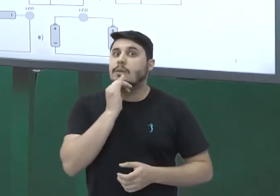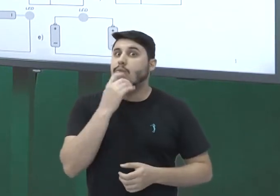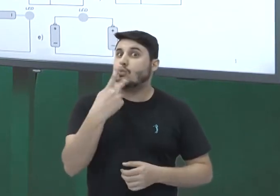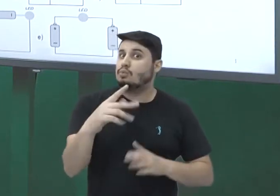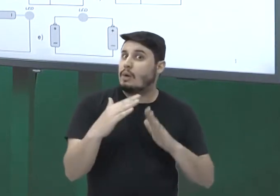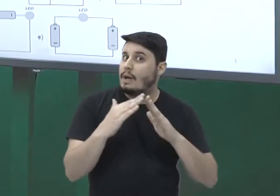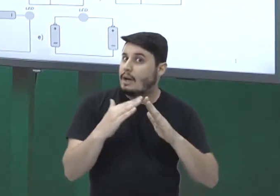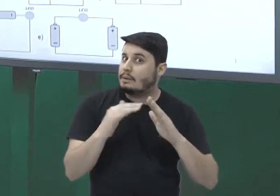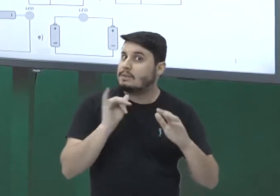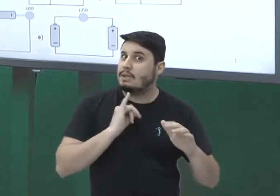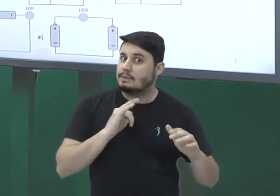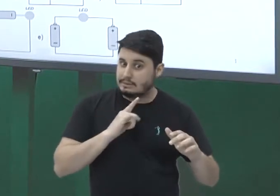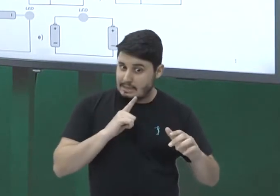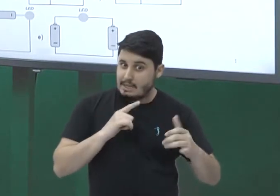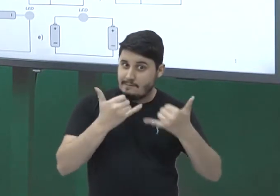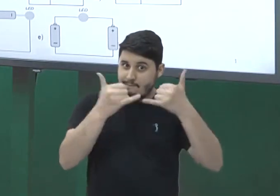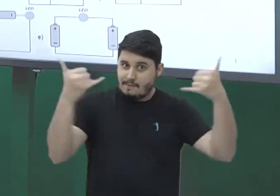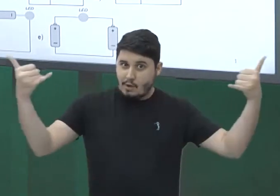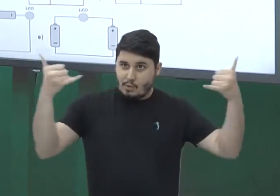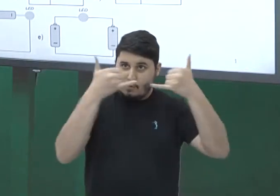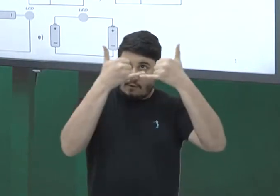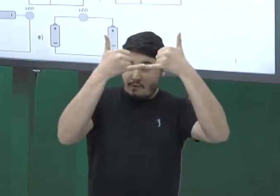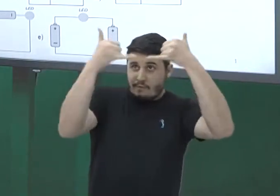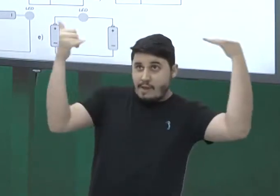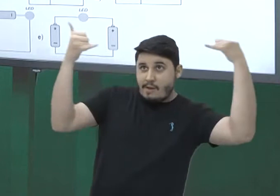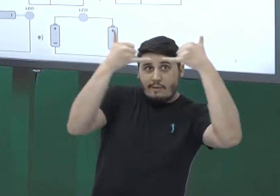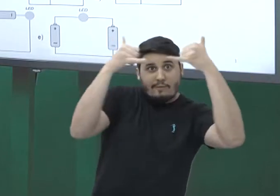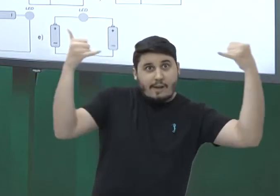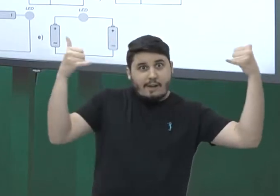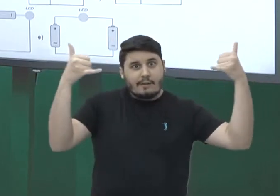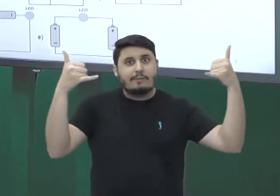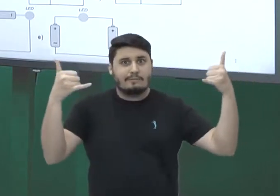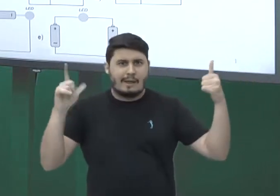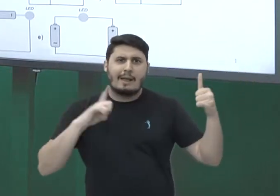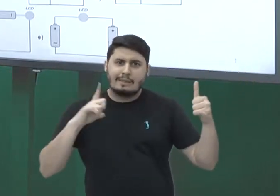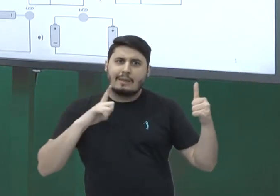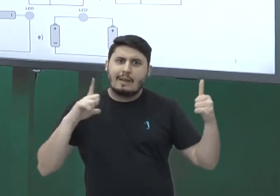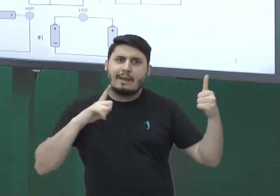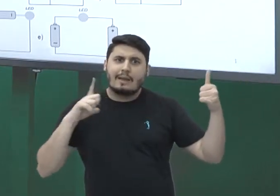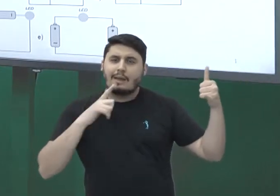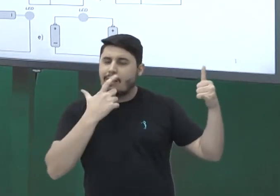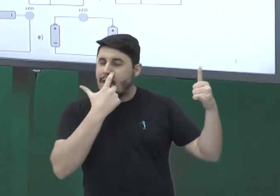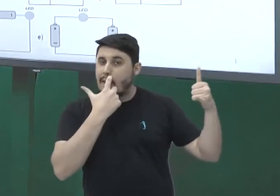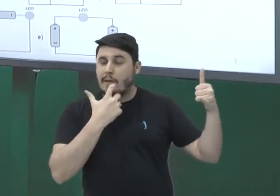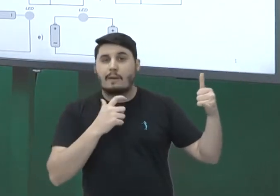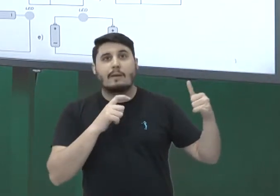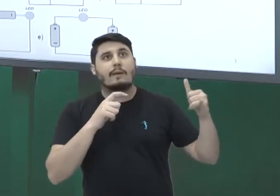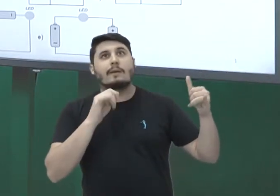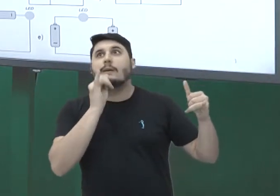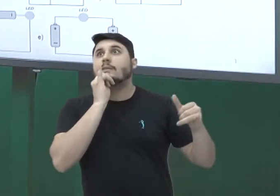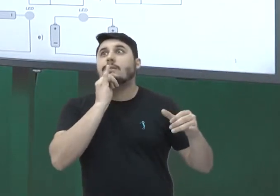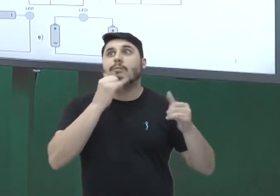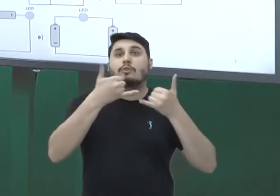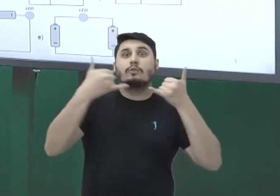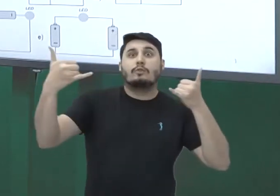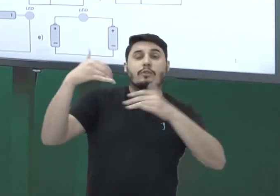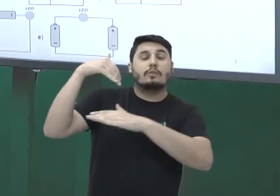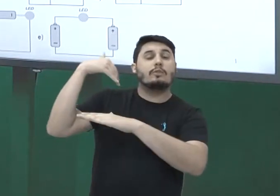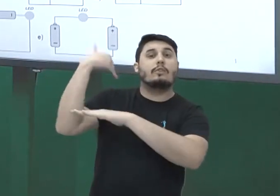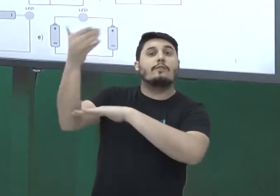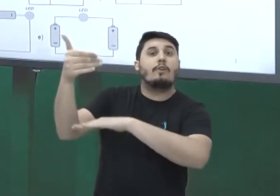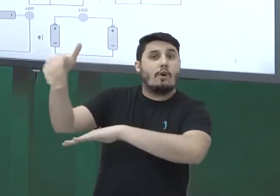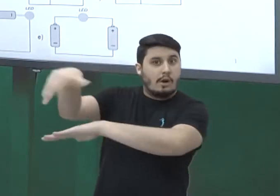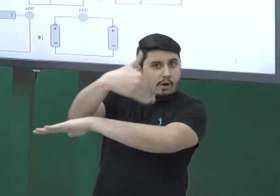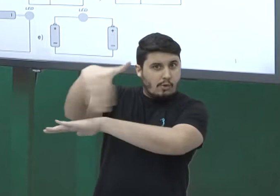tem uma fiação elétrica, certo? Essa fiação, claro, ela vem ligada através dos postes de alta tensão, que